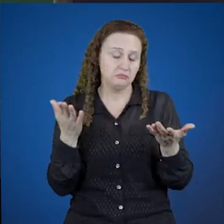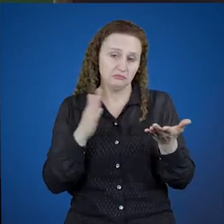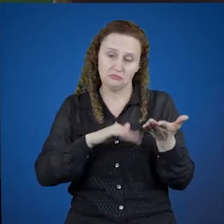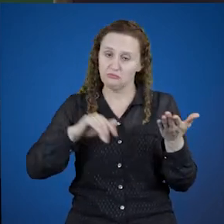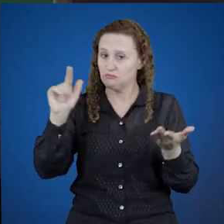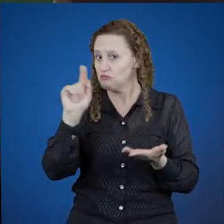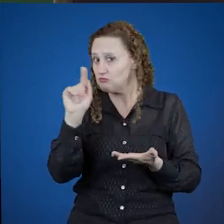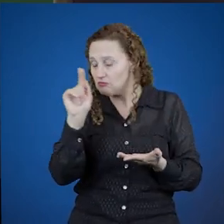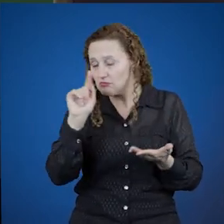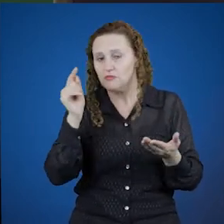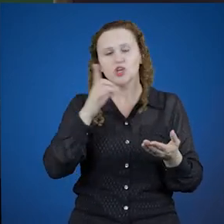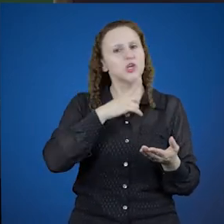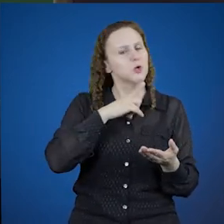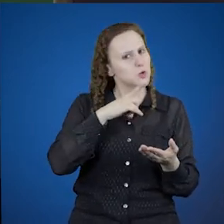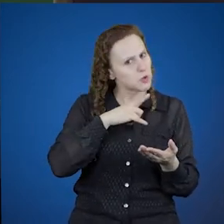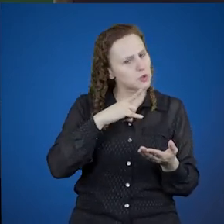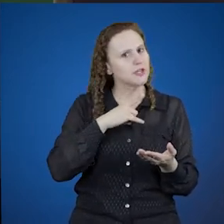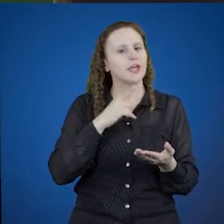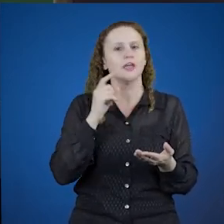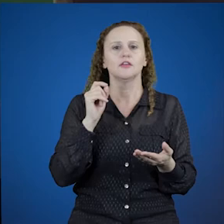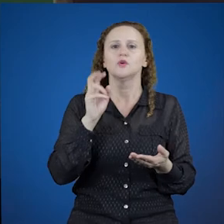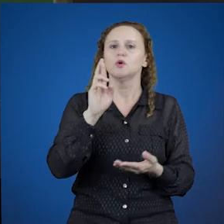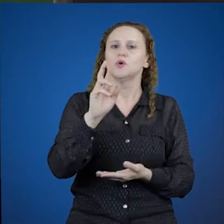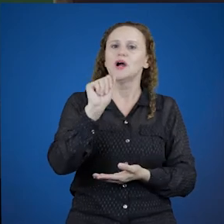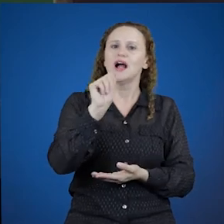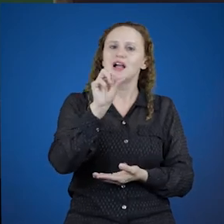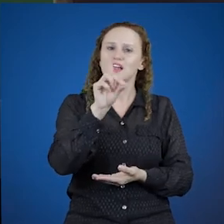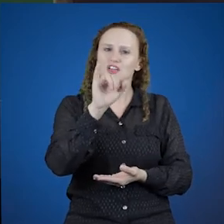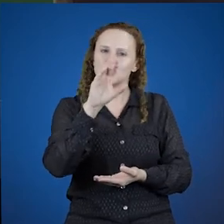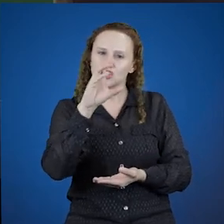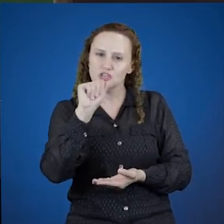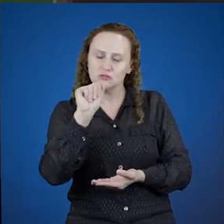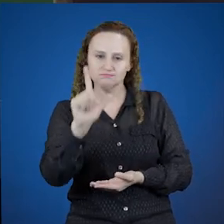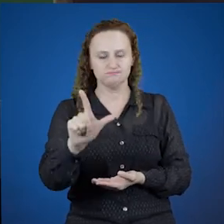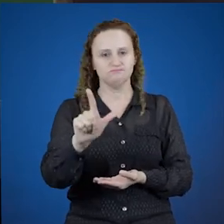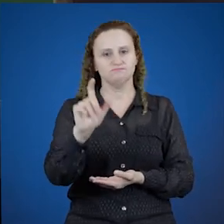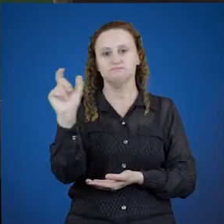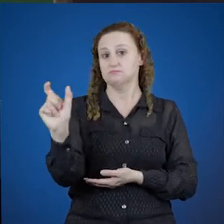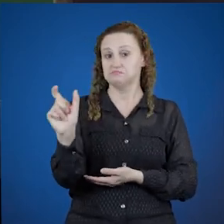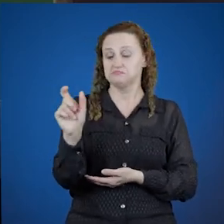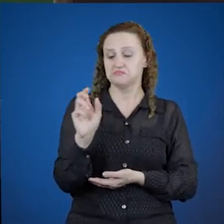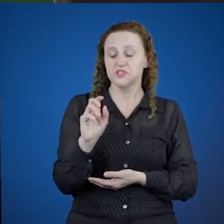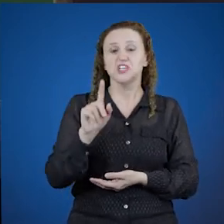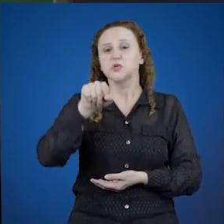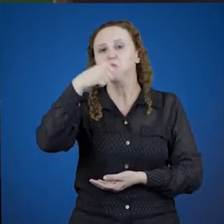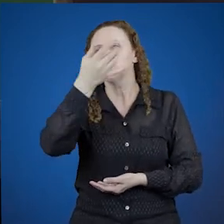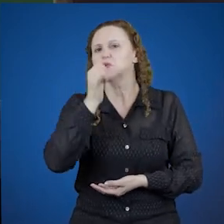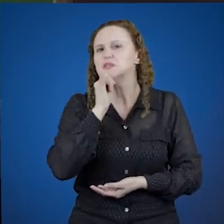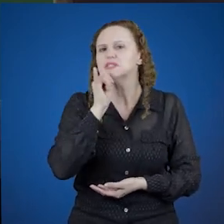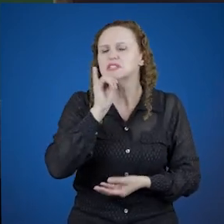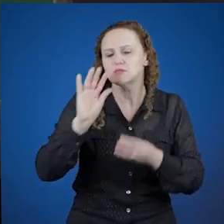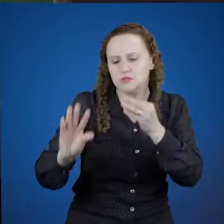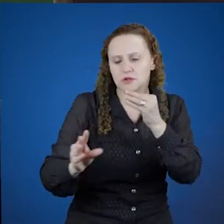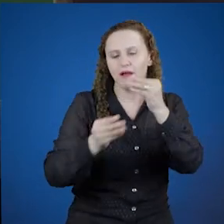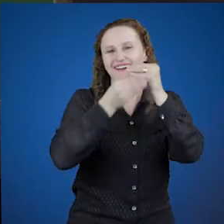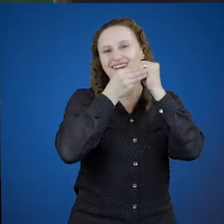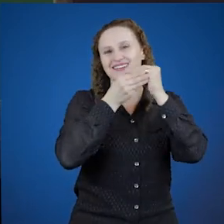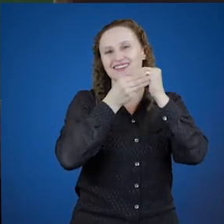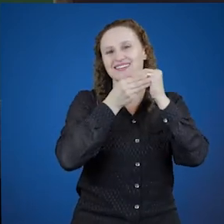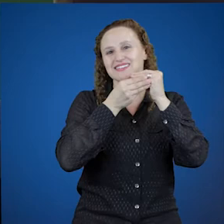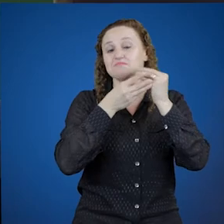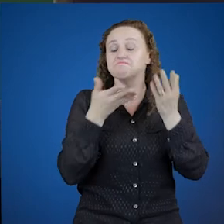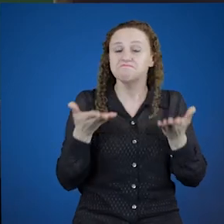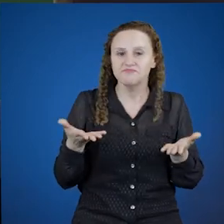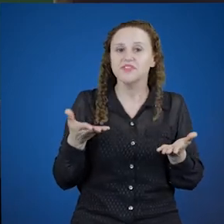do genitivo e eu tenho então o radical da palavra nos demais casos É só acrescentar as desinências